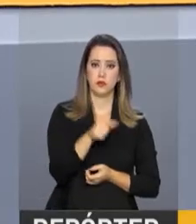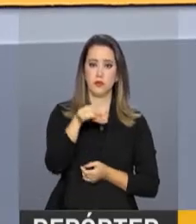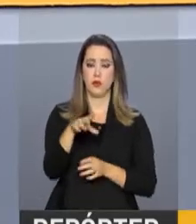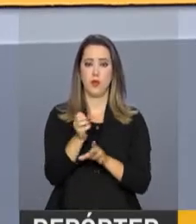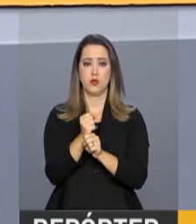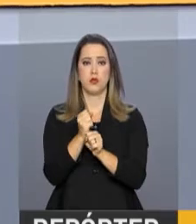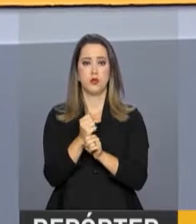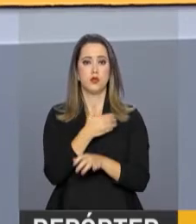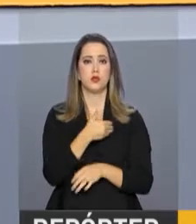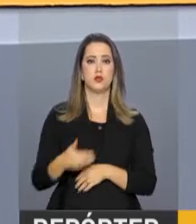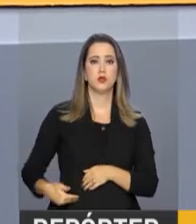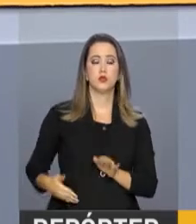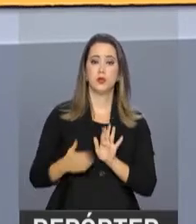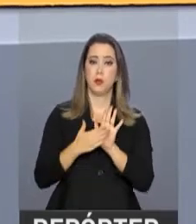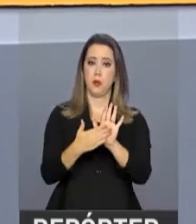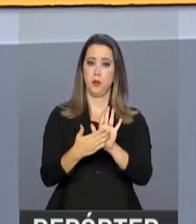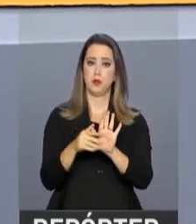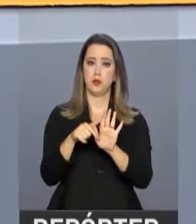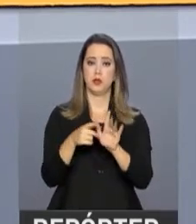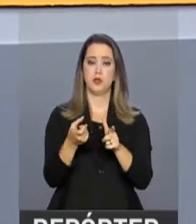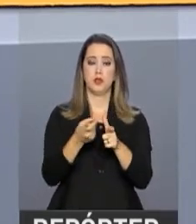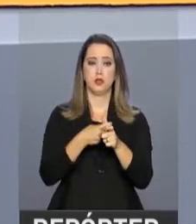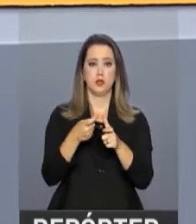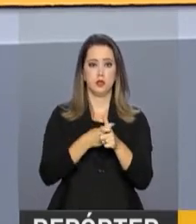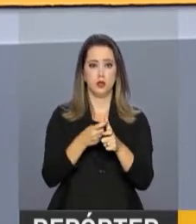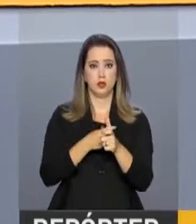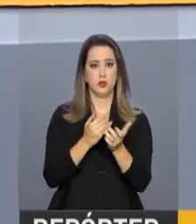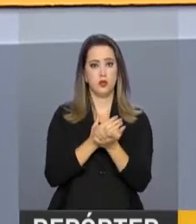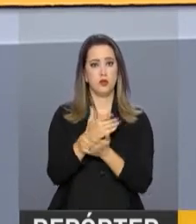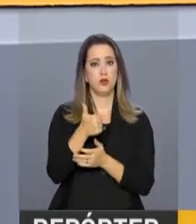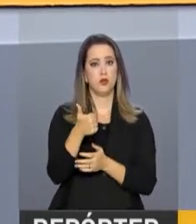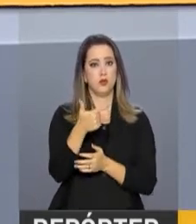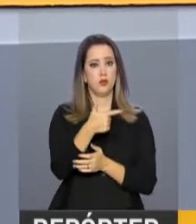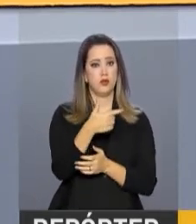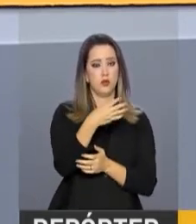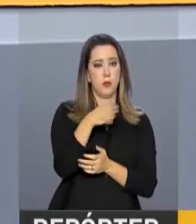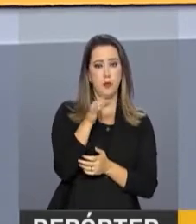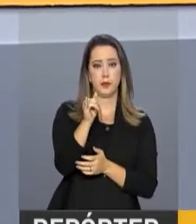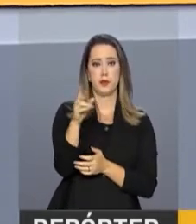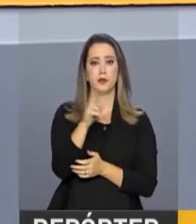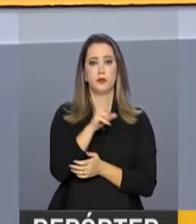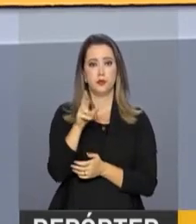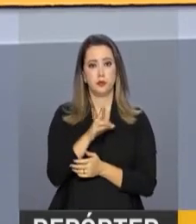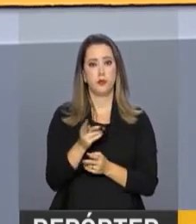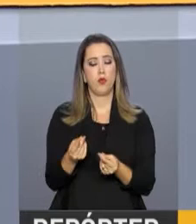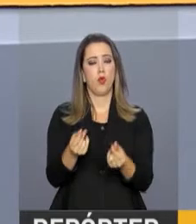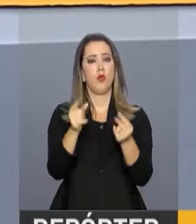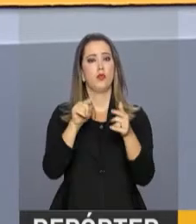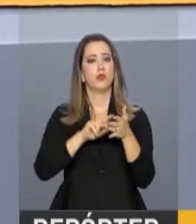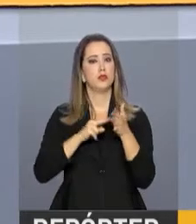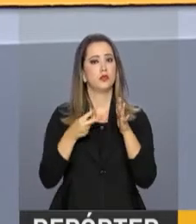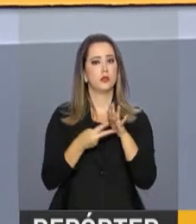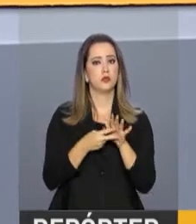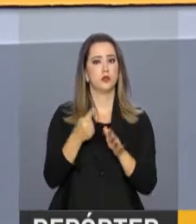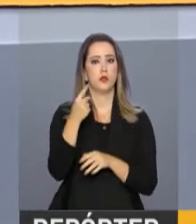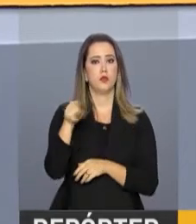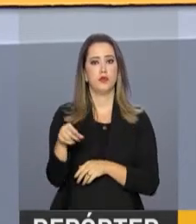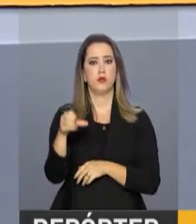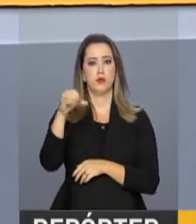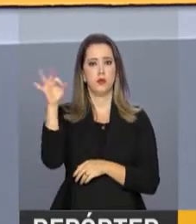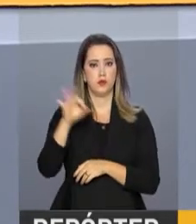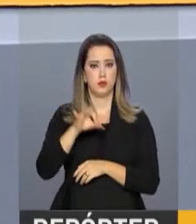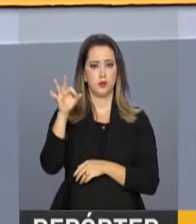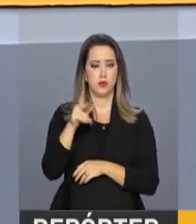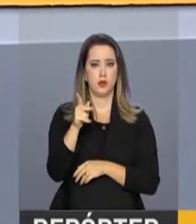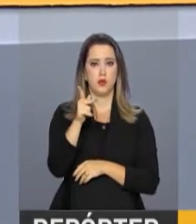contas do governo apresentaram déficit primário de aproximadamente 124 bilhões de reais o valor corresponde a 1,9 por